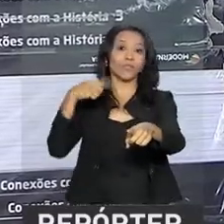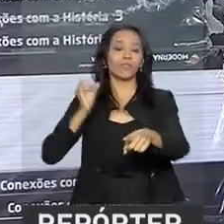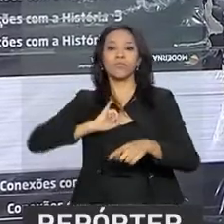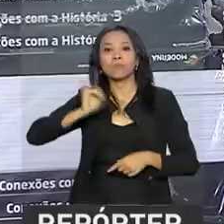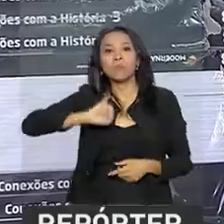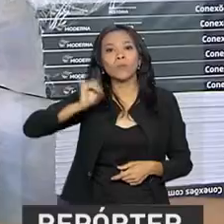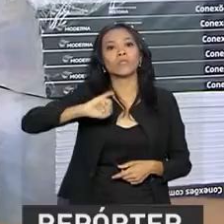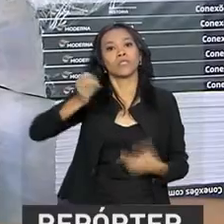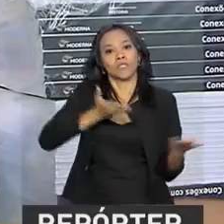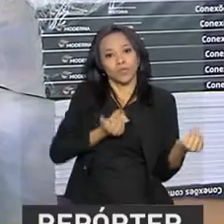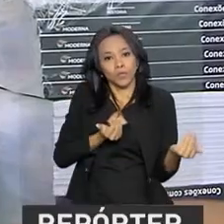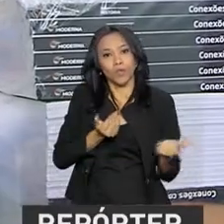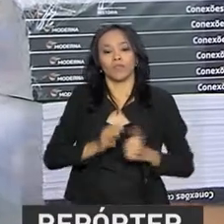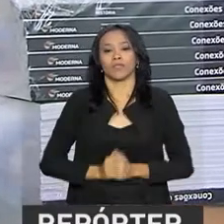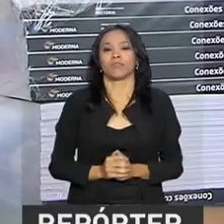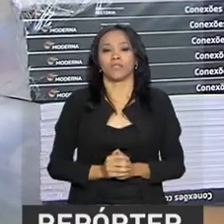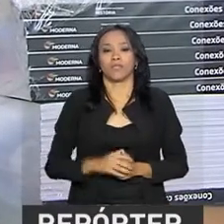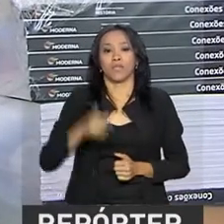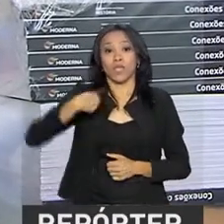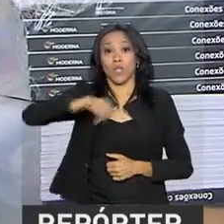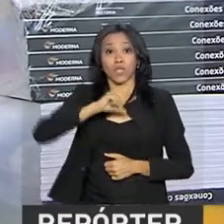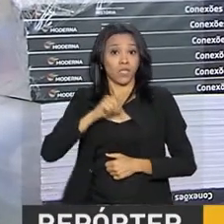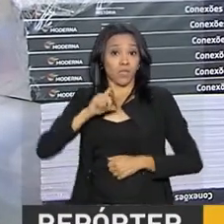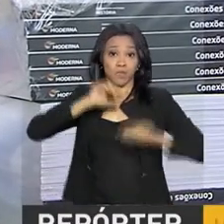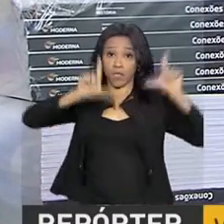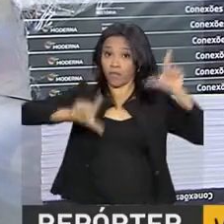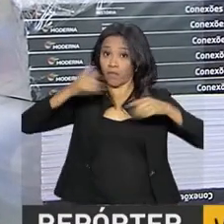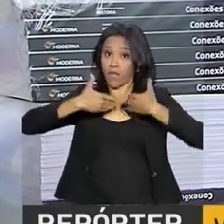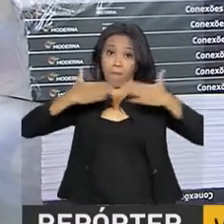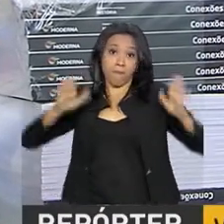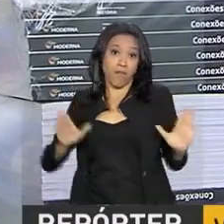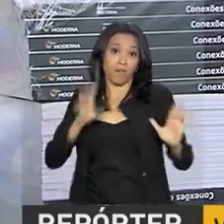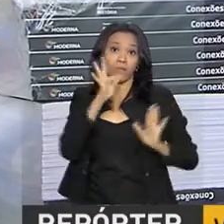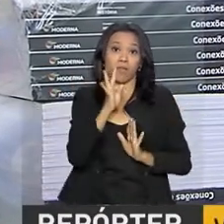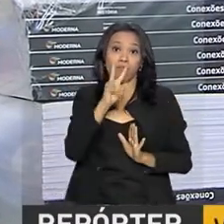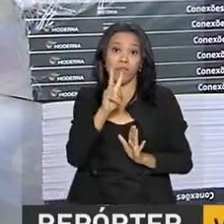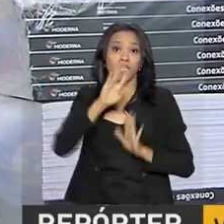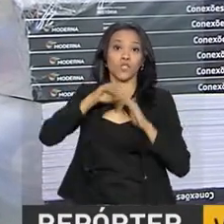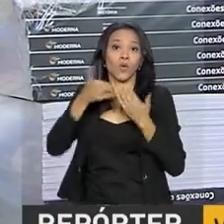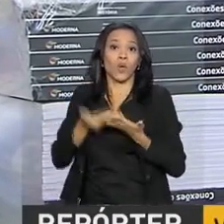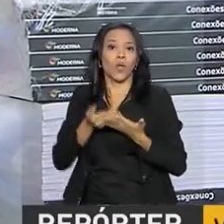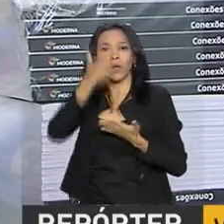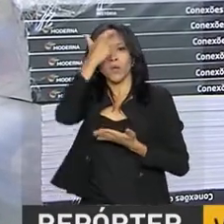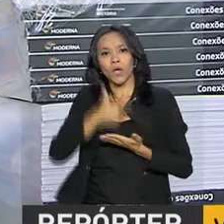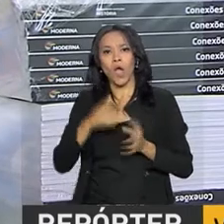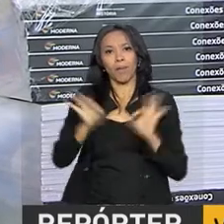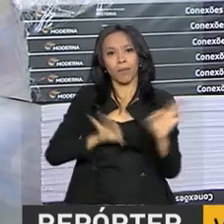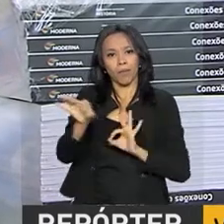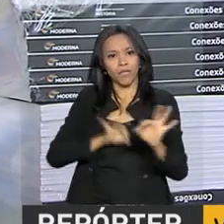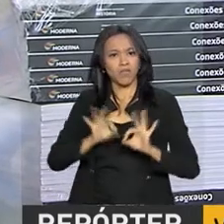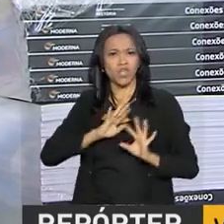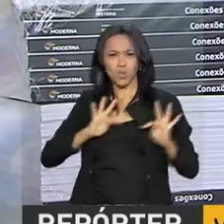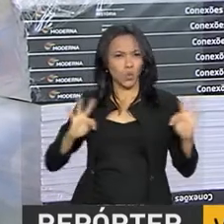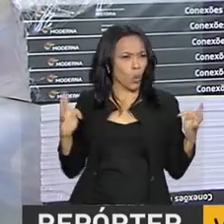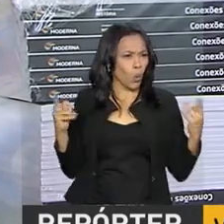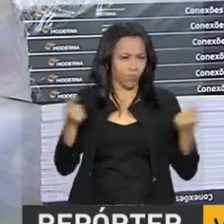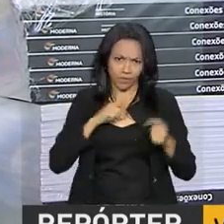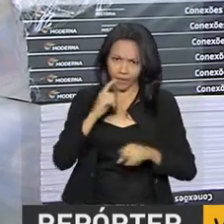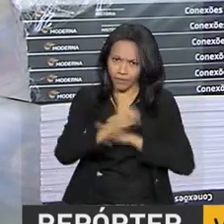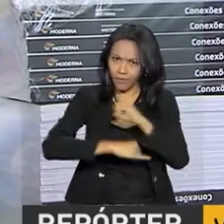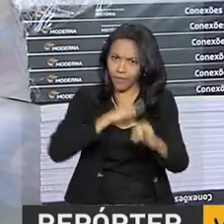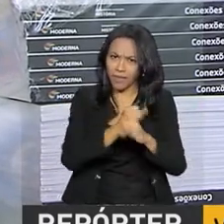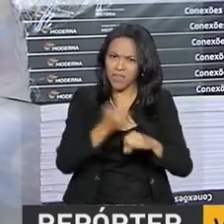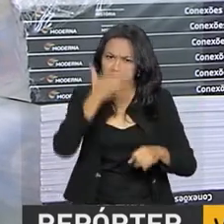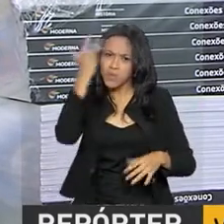para os jovens a gente tem na tv aberta nessa escola exibe uma preparação não é que os alunos nem todo mundo tem internet às comunidades